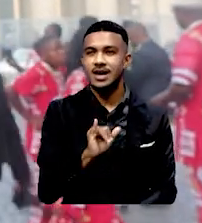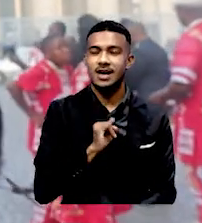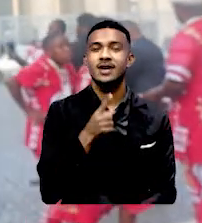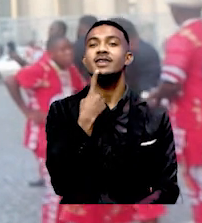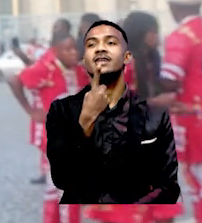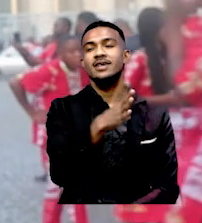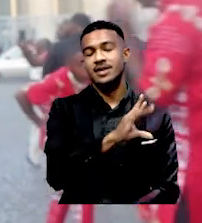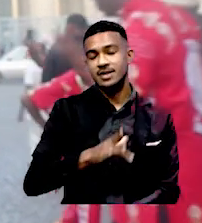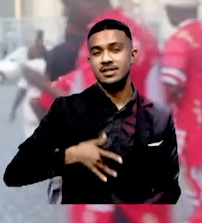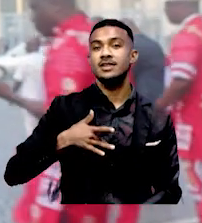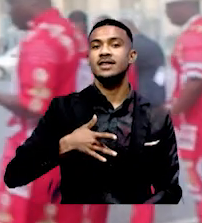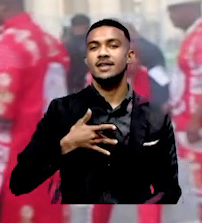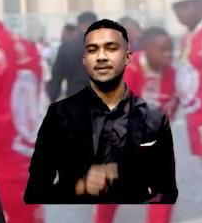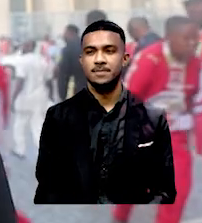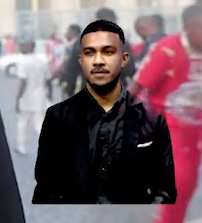santidade.